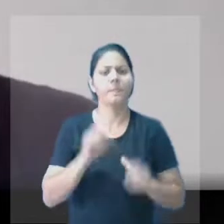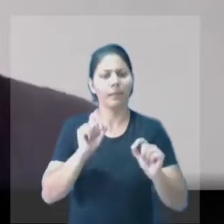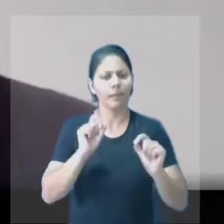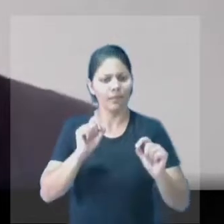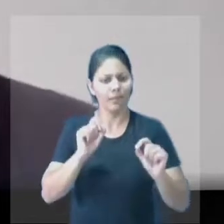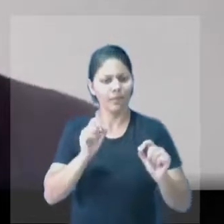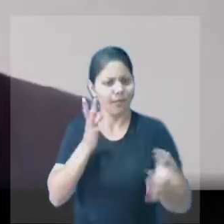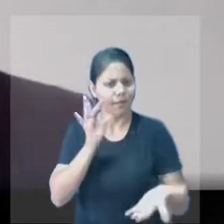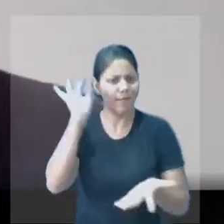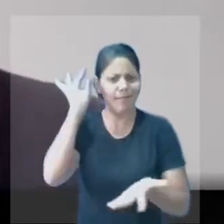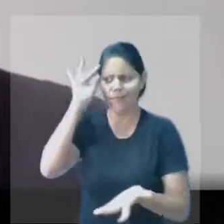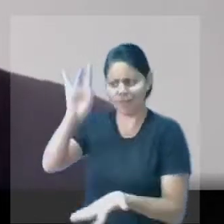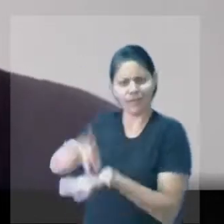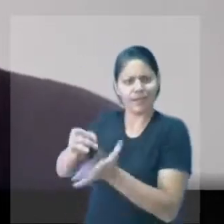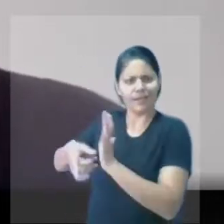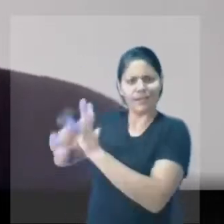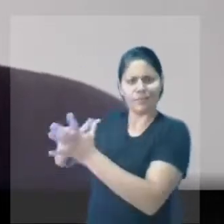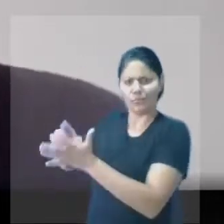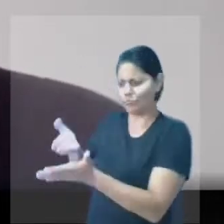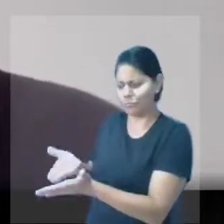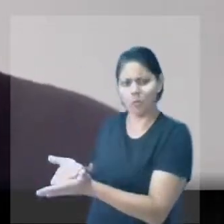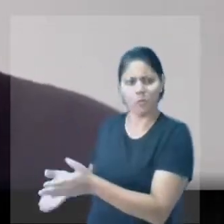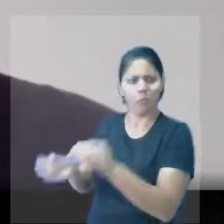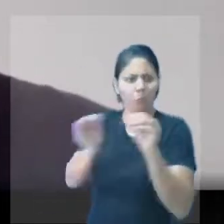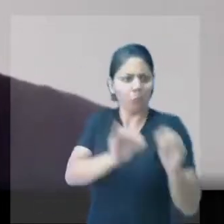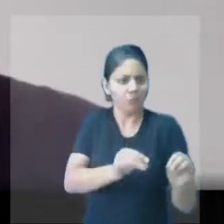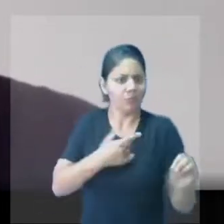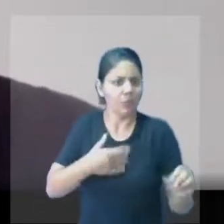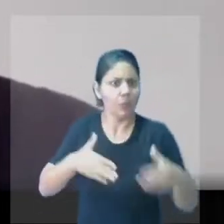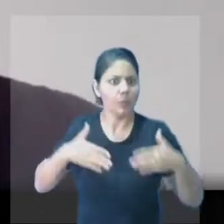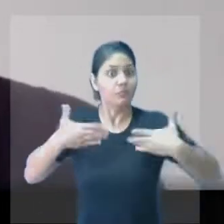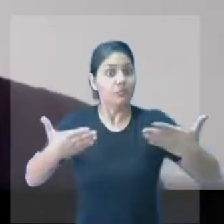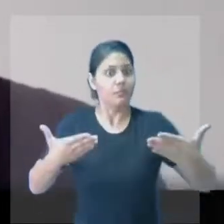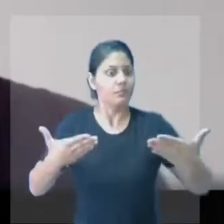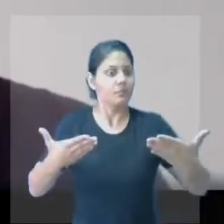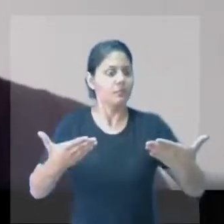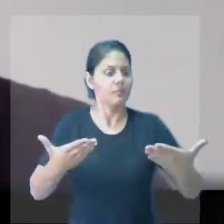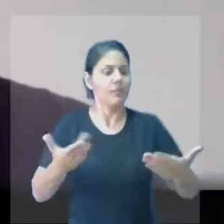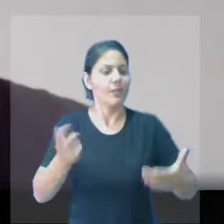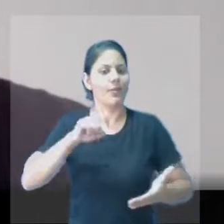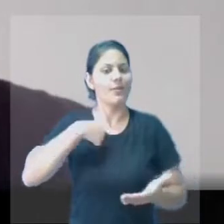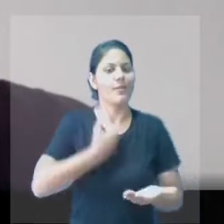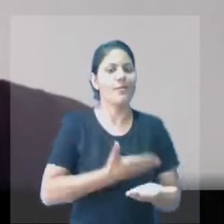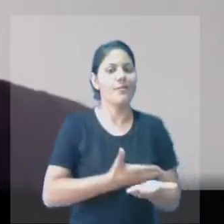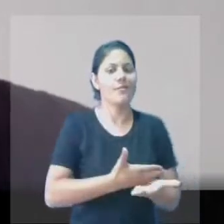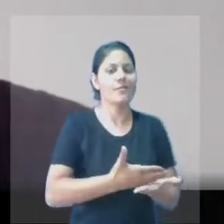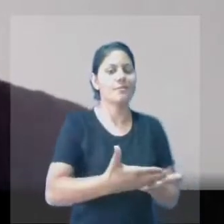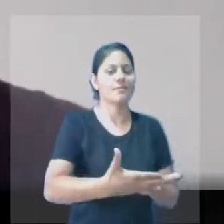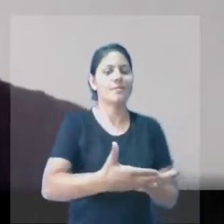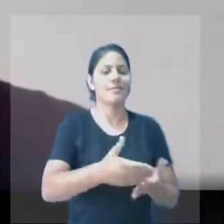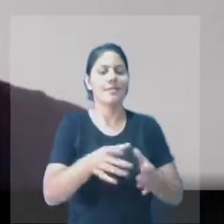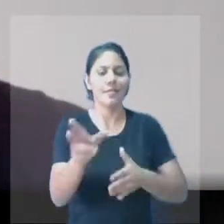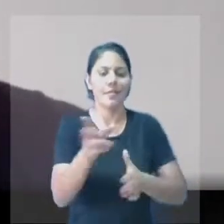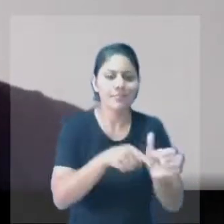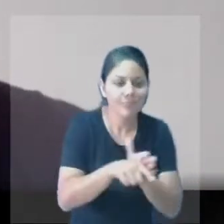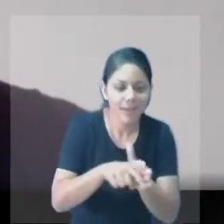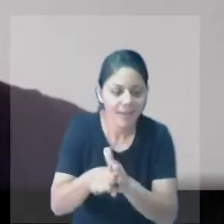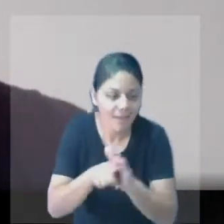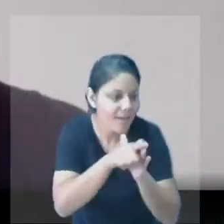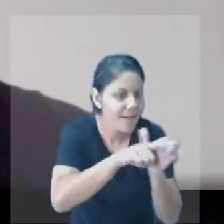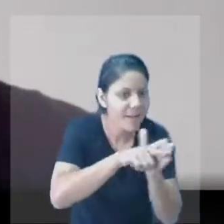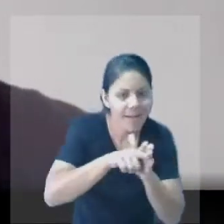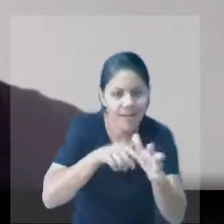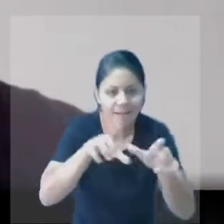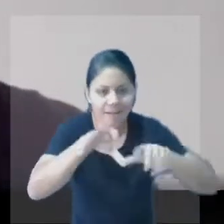realidade que eu conhecia. E foi um lugar que eu comecei, que eu aprendi a explorar com